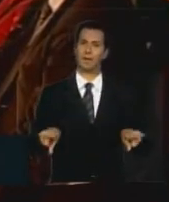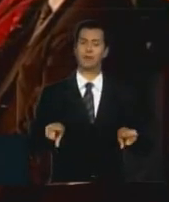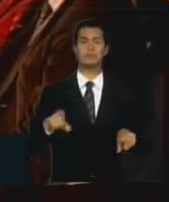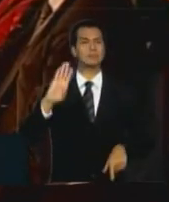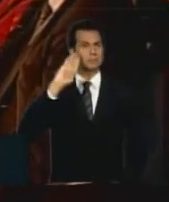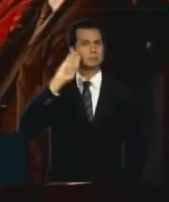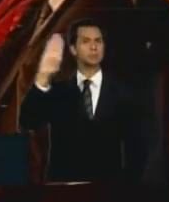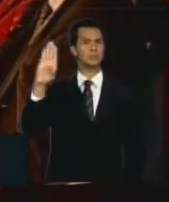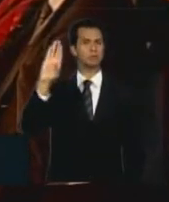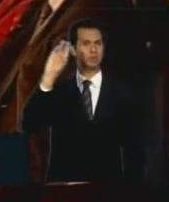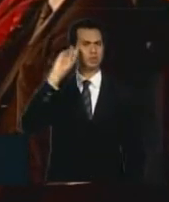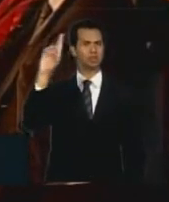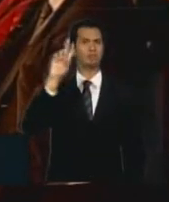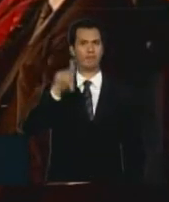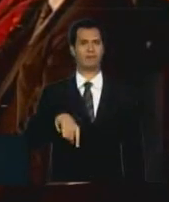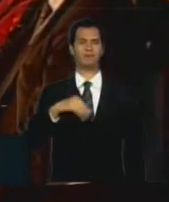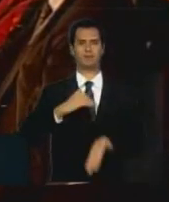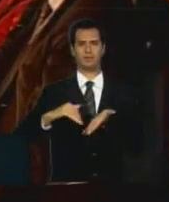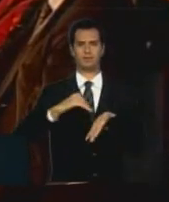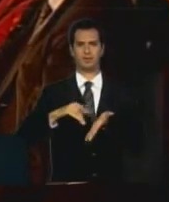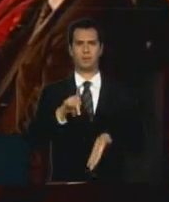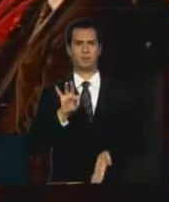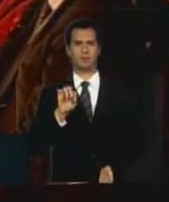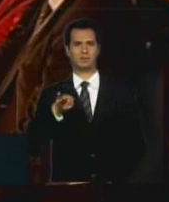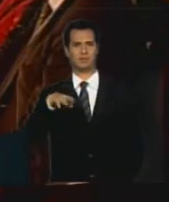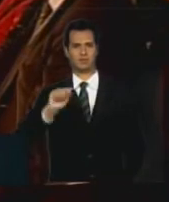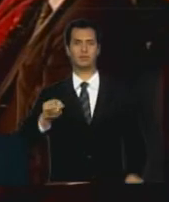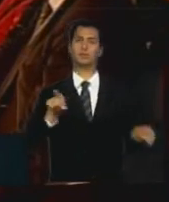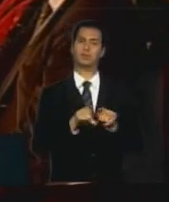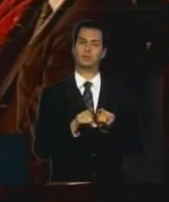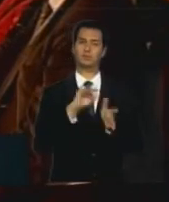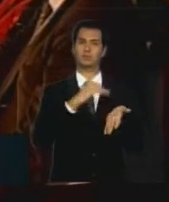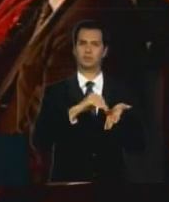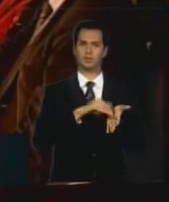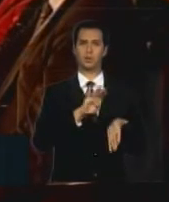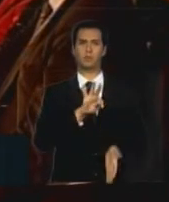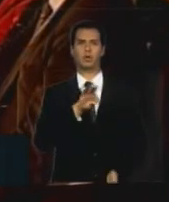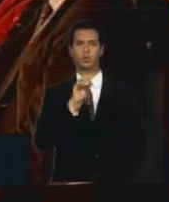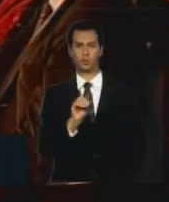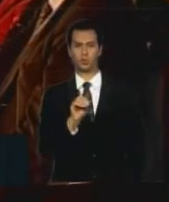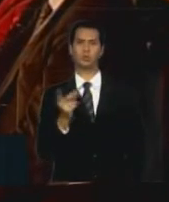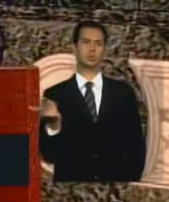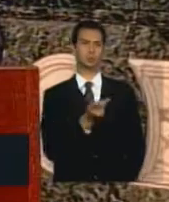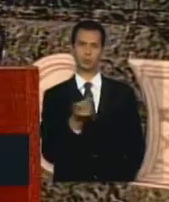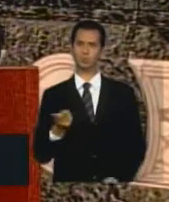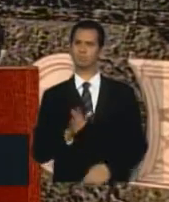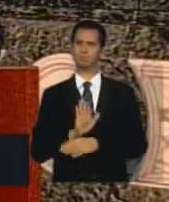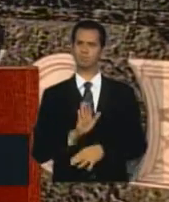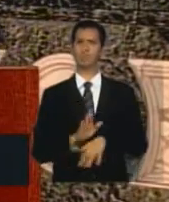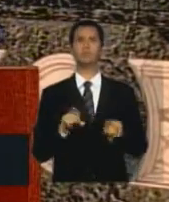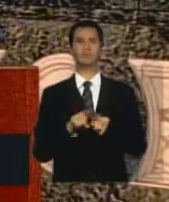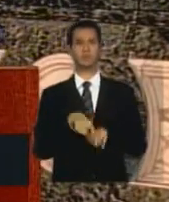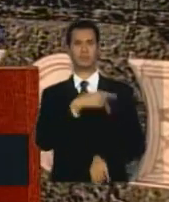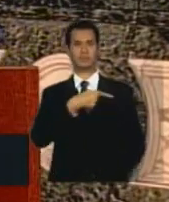Pestana, ajudado pelo secretário Beto Albuquerque e pelo nosso presidente da CE,